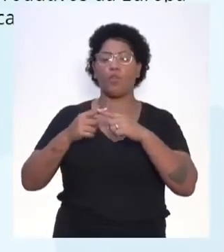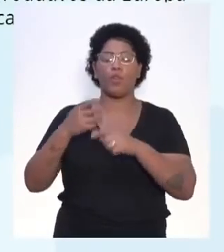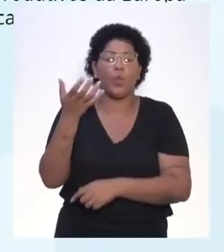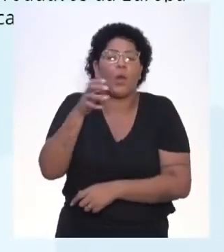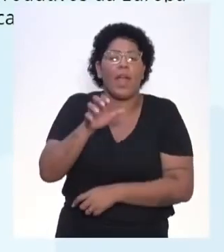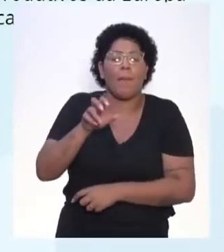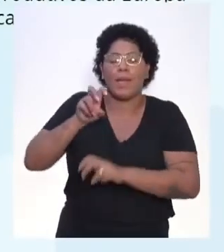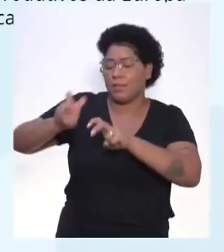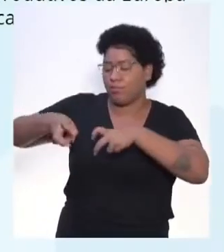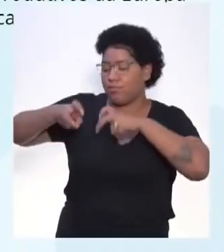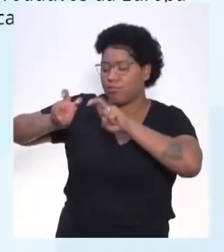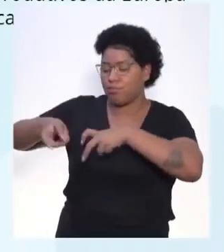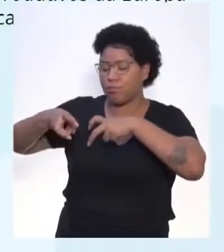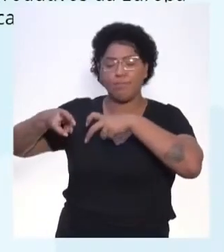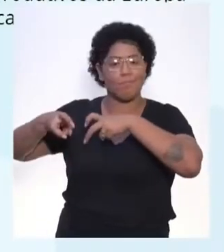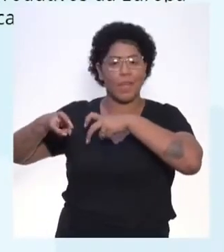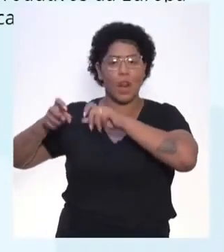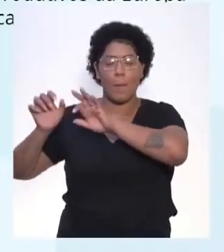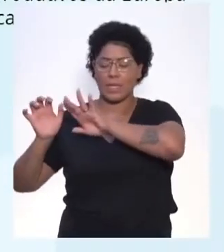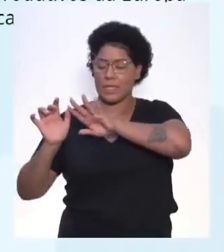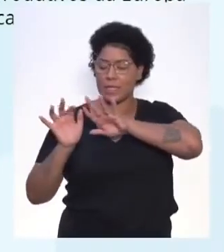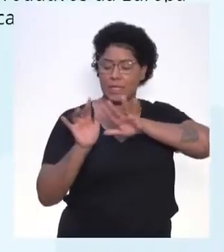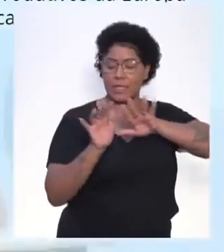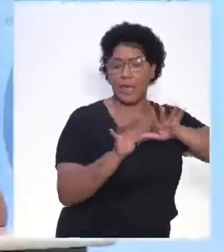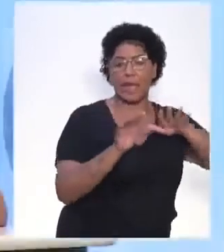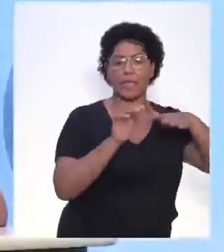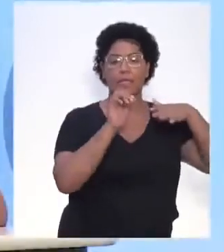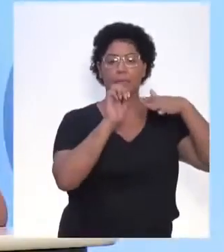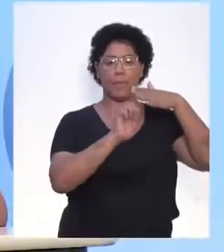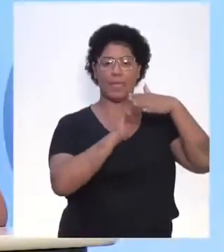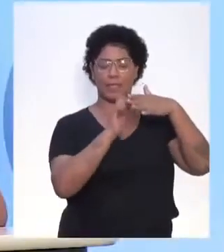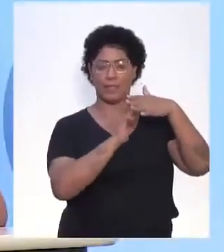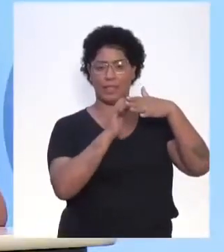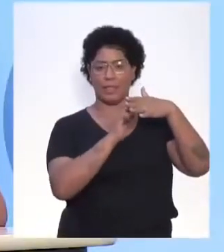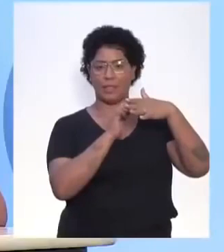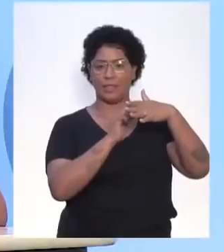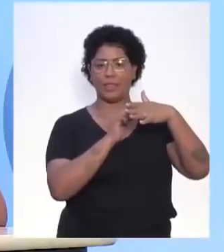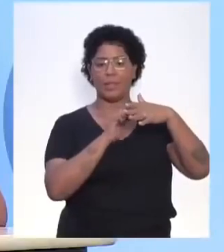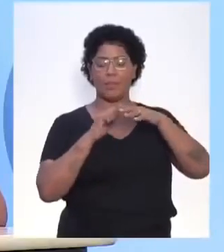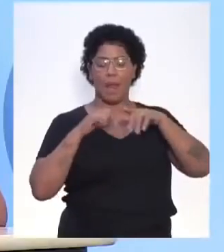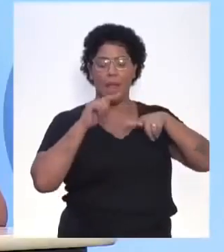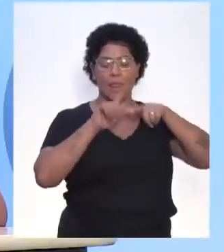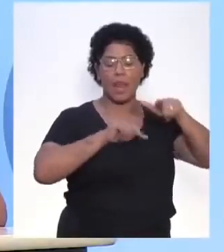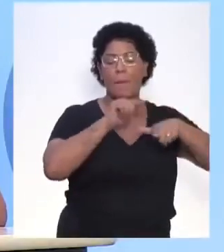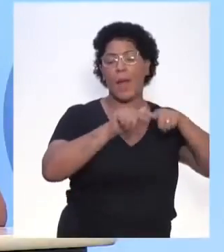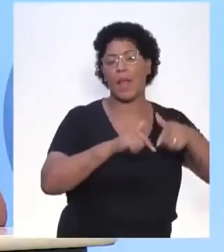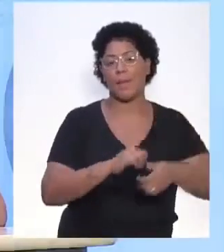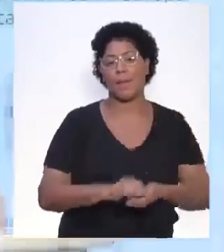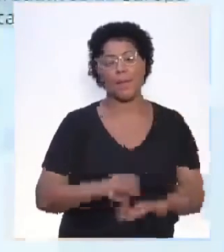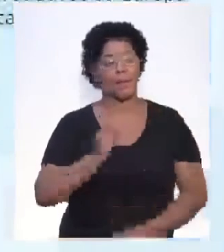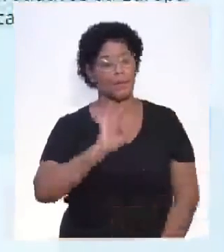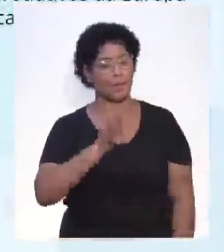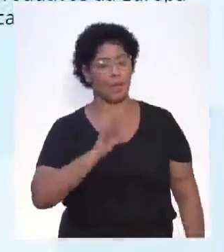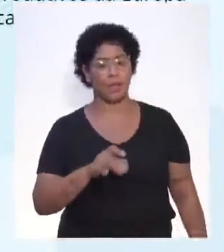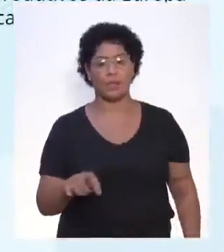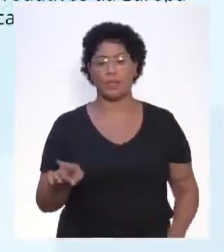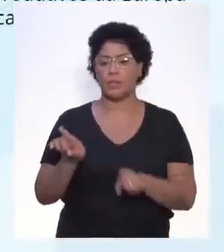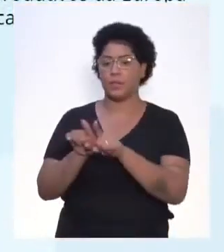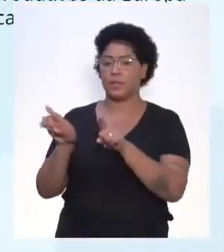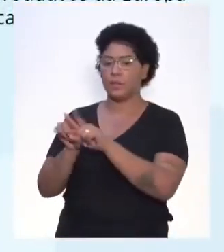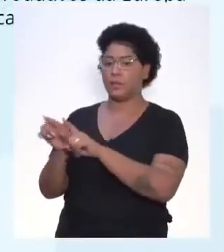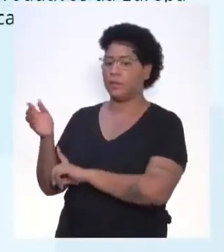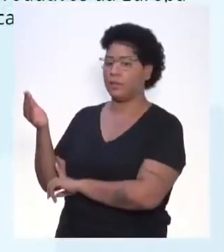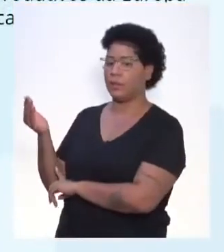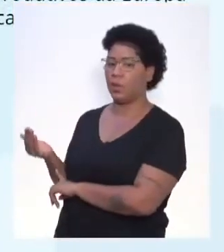indo viver nas grandes cidades para trabalharem nas indústrias, certo? E um último elemento aí dessa tela é a